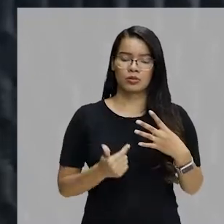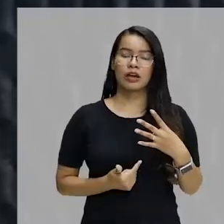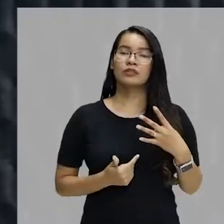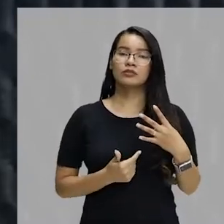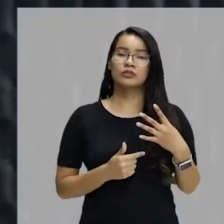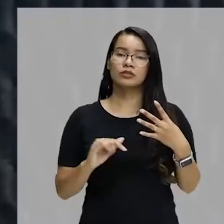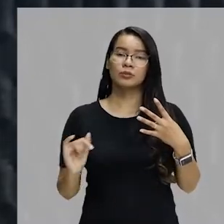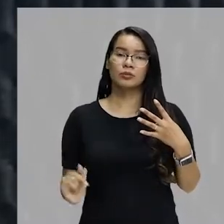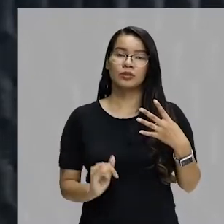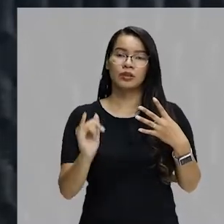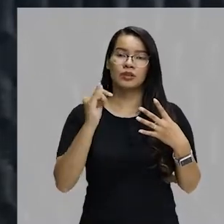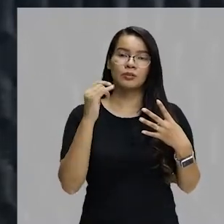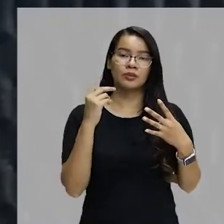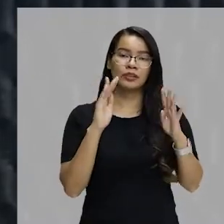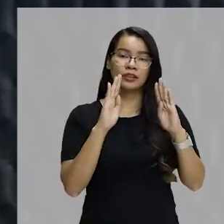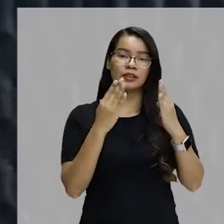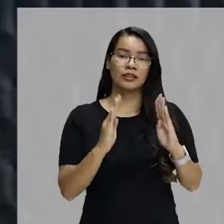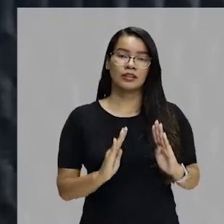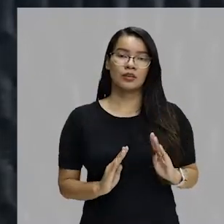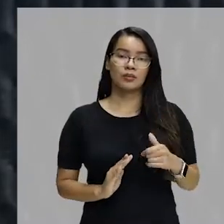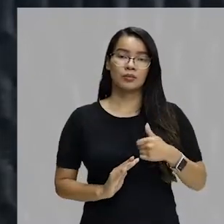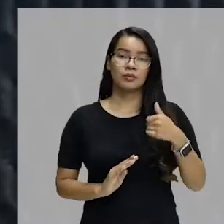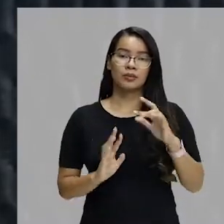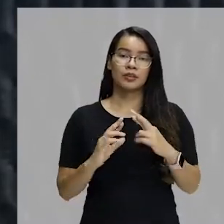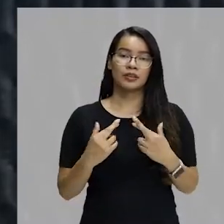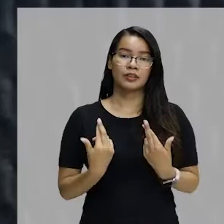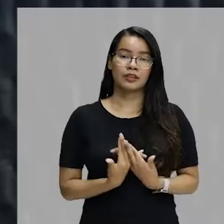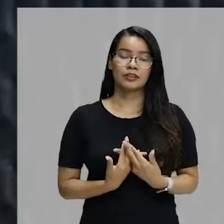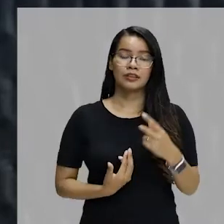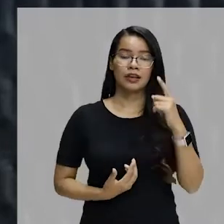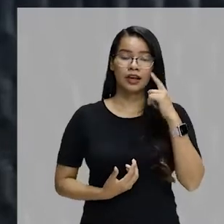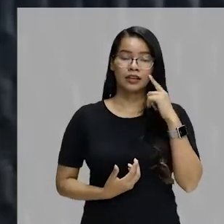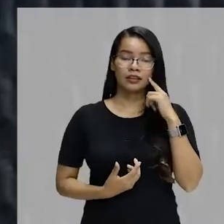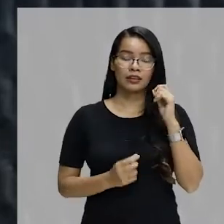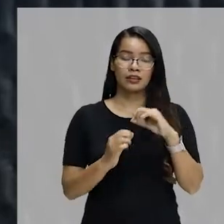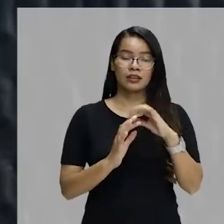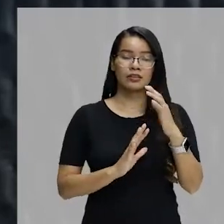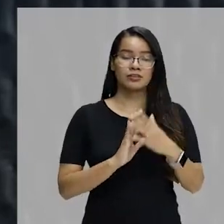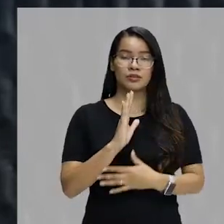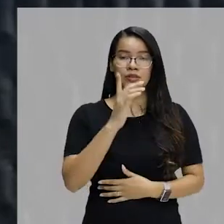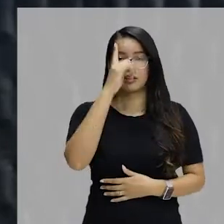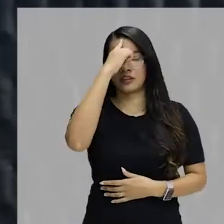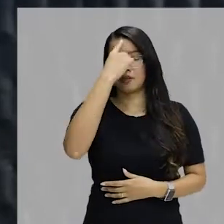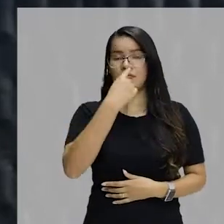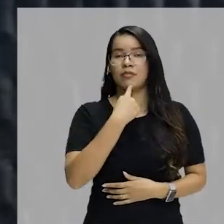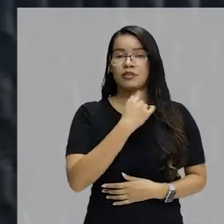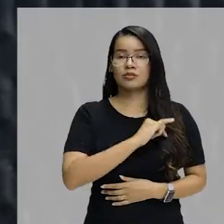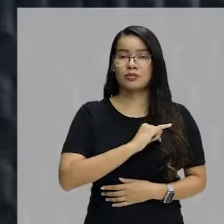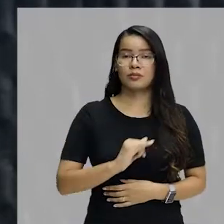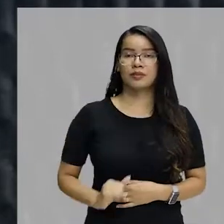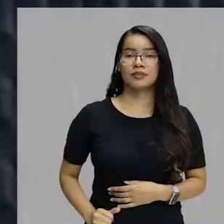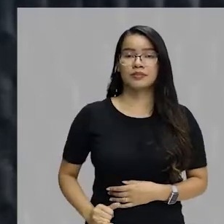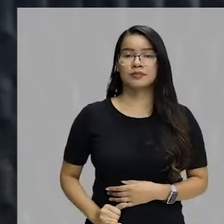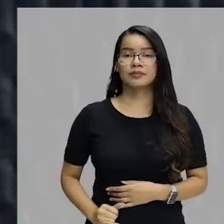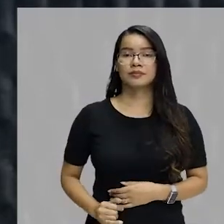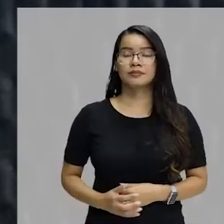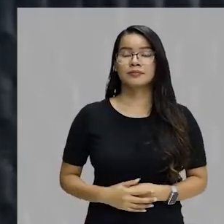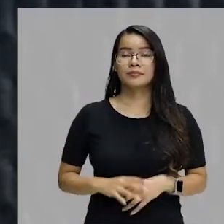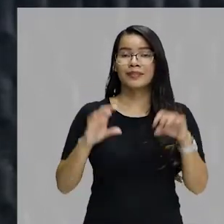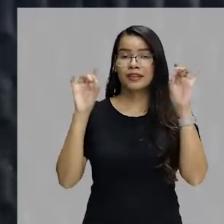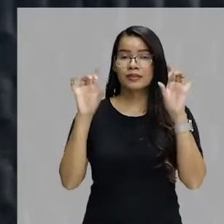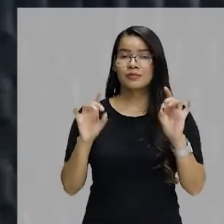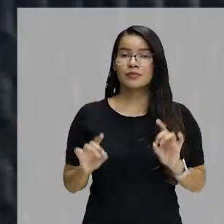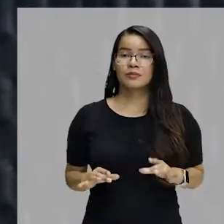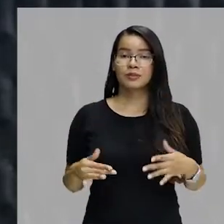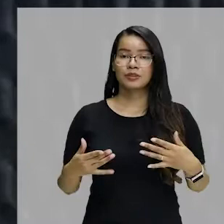analisar o primeiro reinado. A ideia da construção da imagem do imperador, né, principalmente